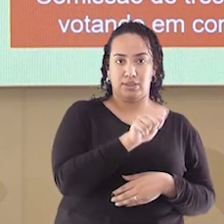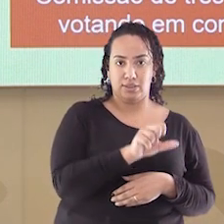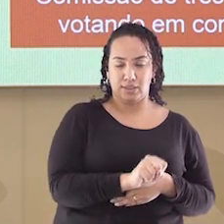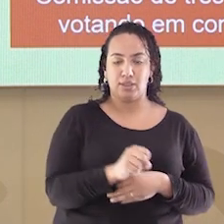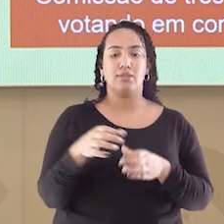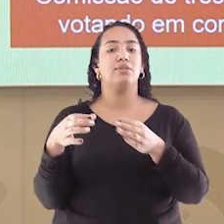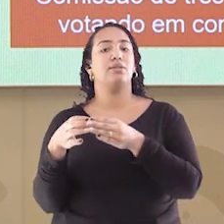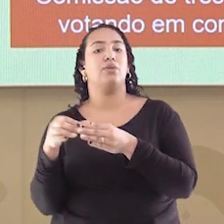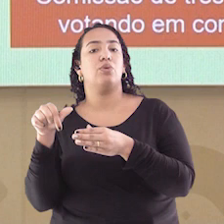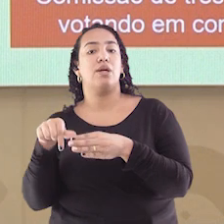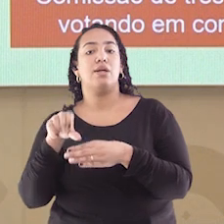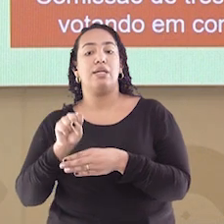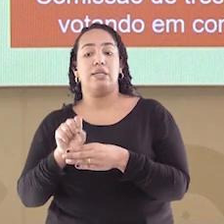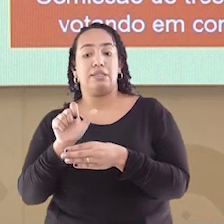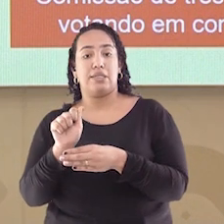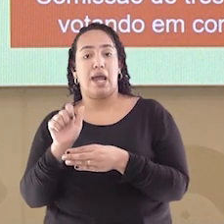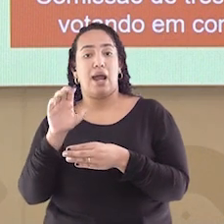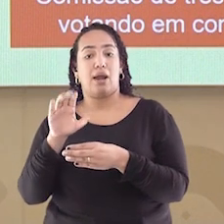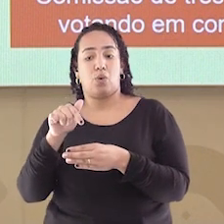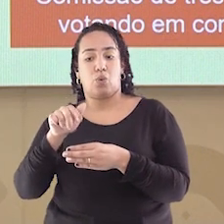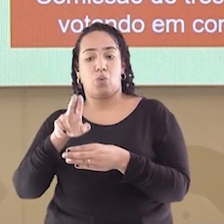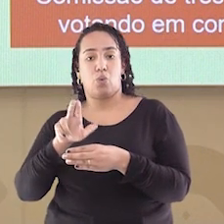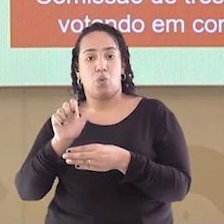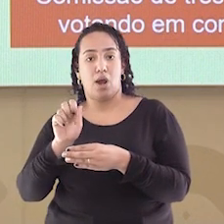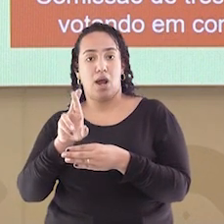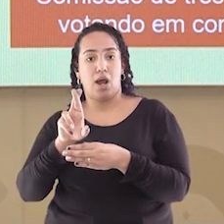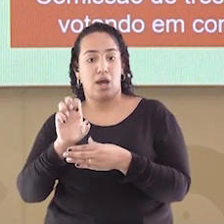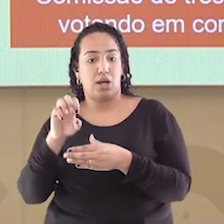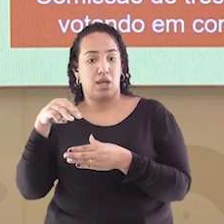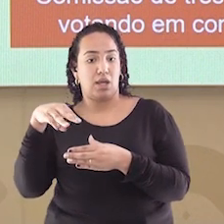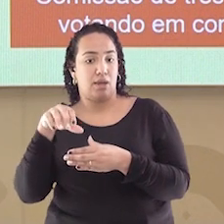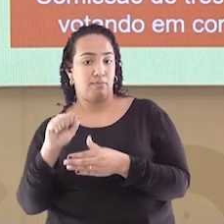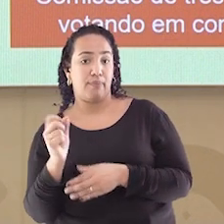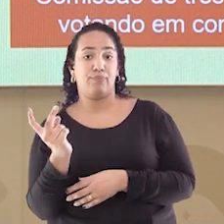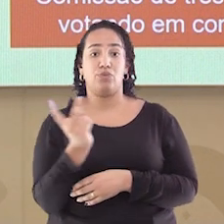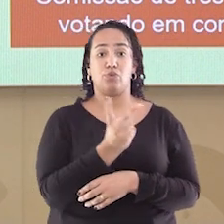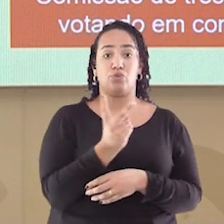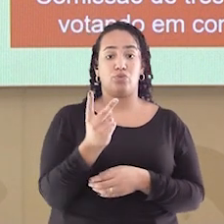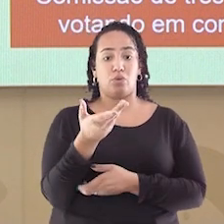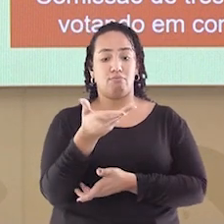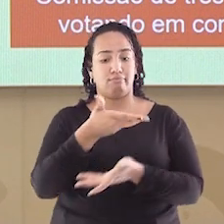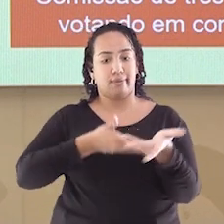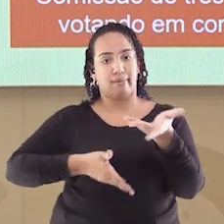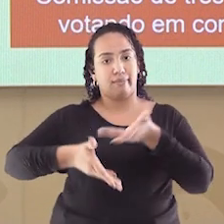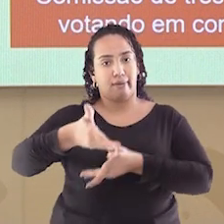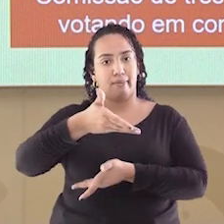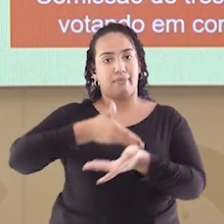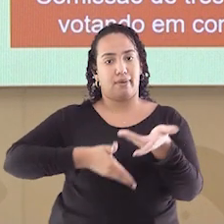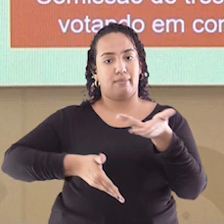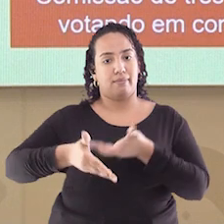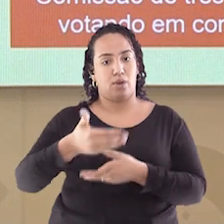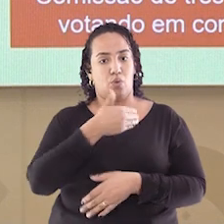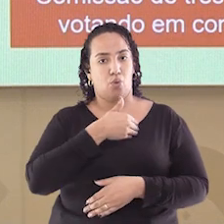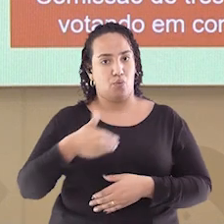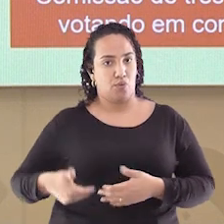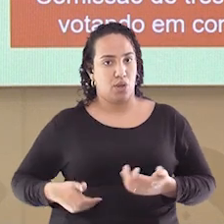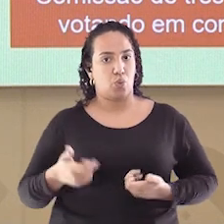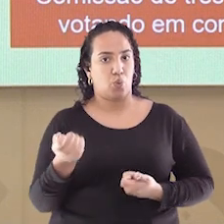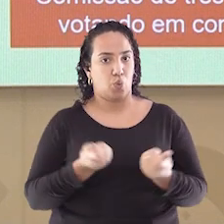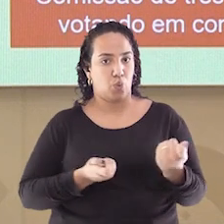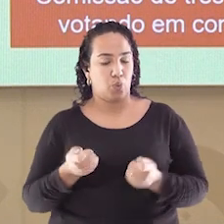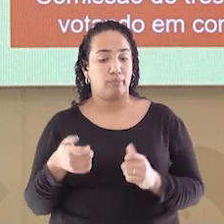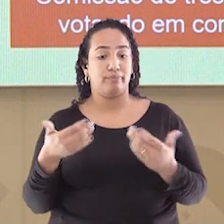liberais e conservadores, respectivamente, se revezavam no poder para poder governar o Império Brasileiro. Durante